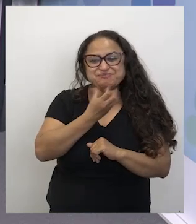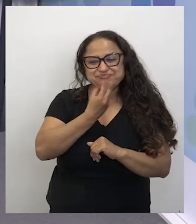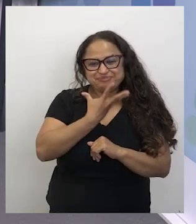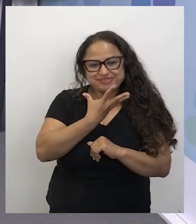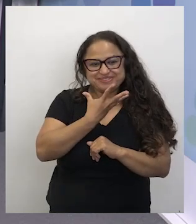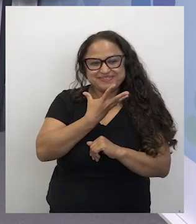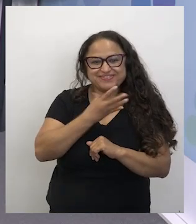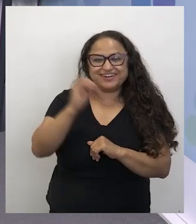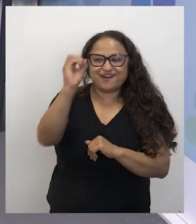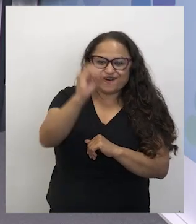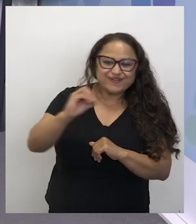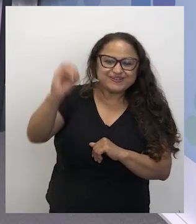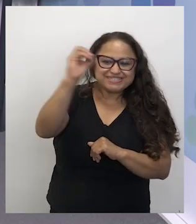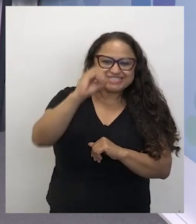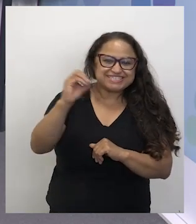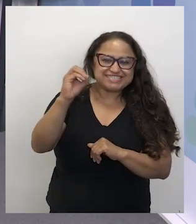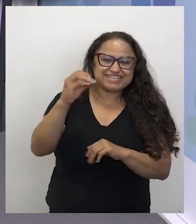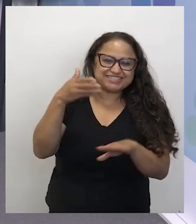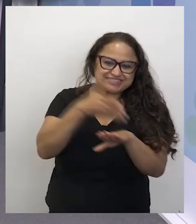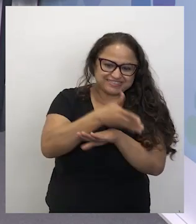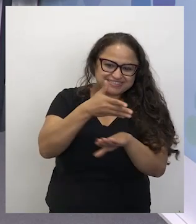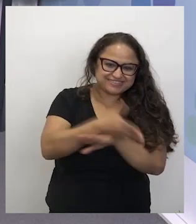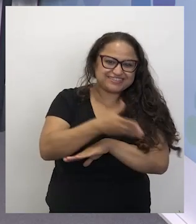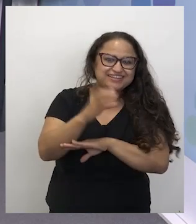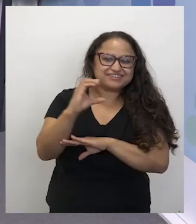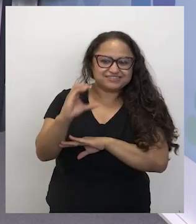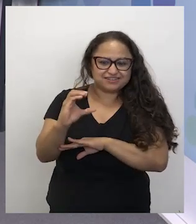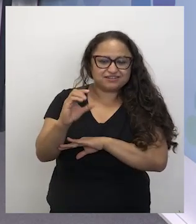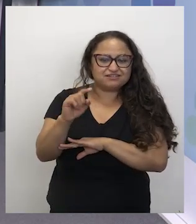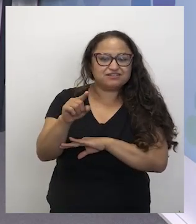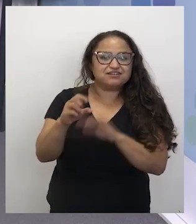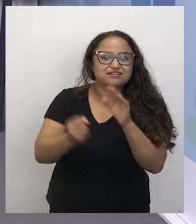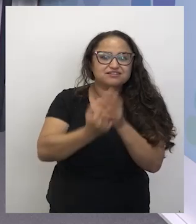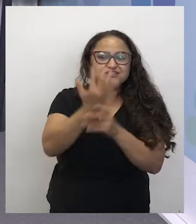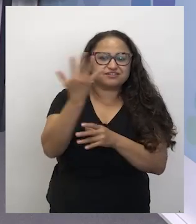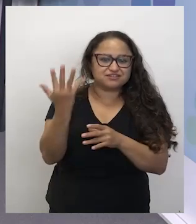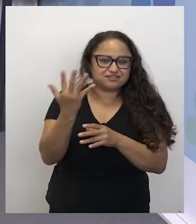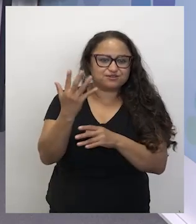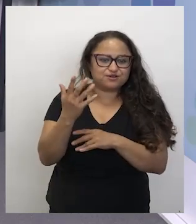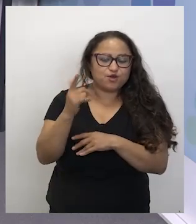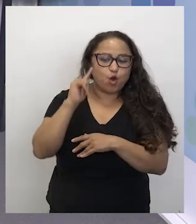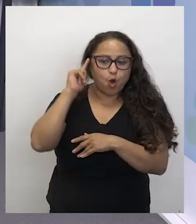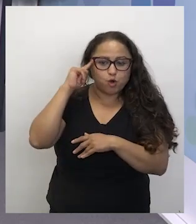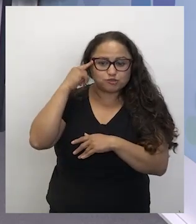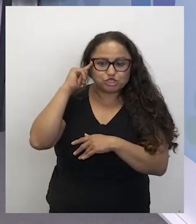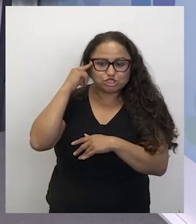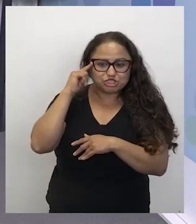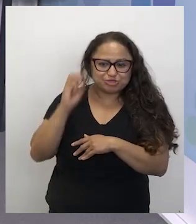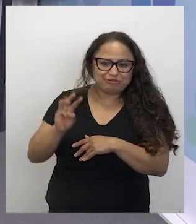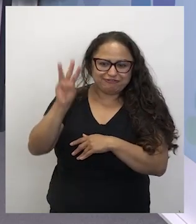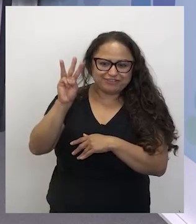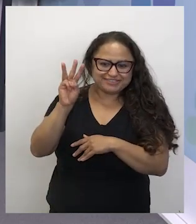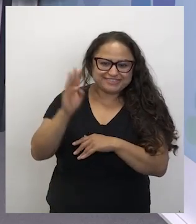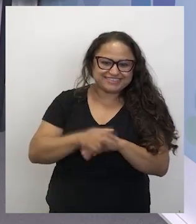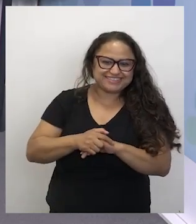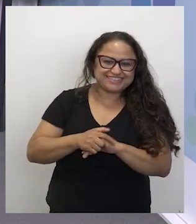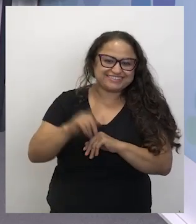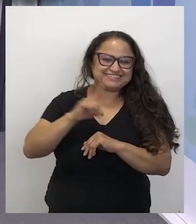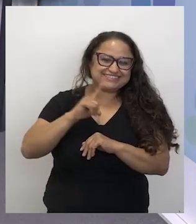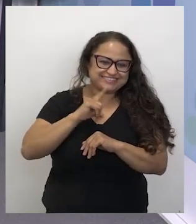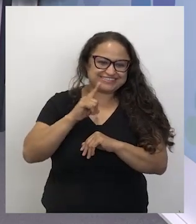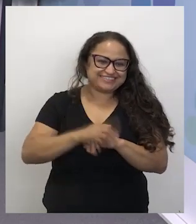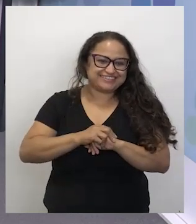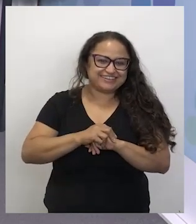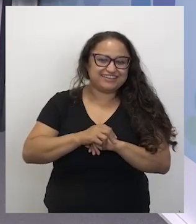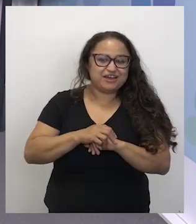de Osasco, também colocou C. Márcio Ele que Teixeira. criou essa alternativa aí, do legal, Giba hein? Vats. É o Bibavá, o Gibavá, esse pessoal colocou aqui uma